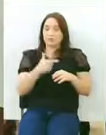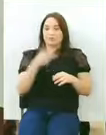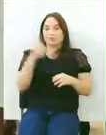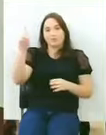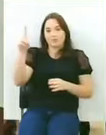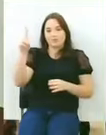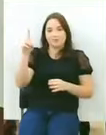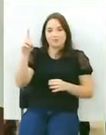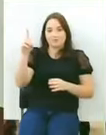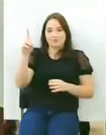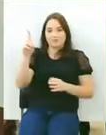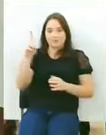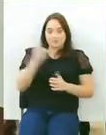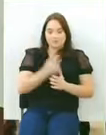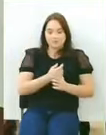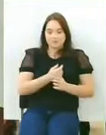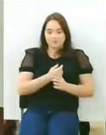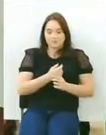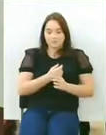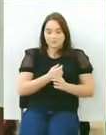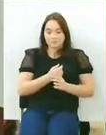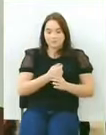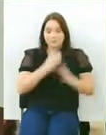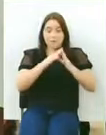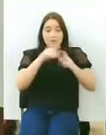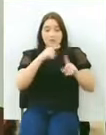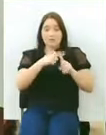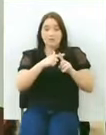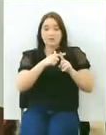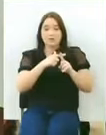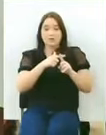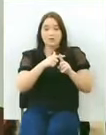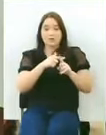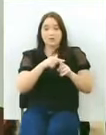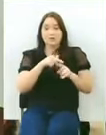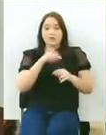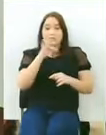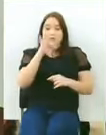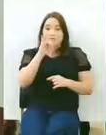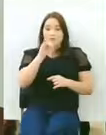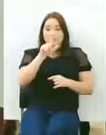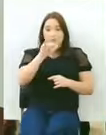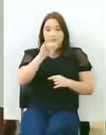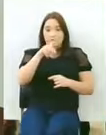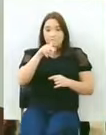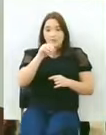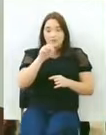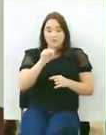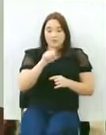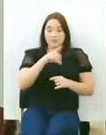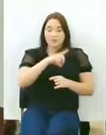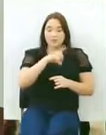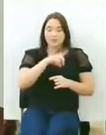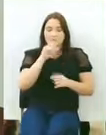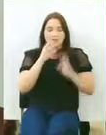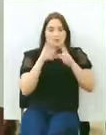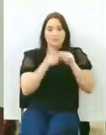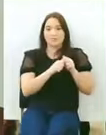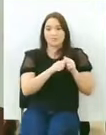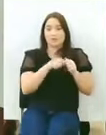interesses de Deus e da própria igreja. E a igreja de Filipos tinha um líder assim, um homem chamado